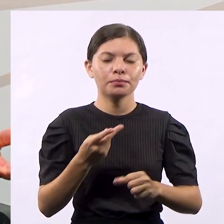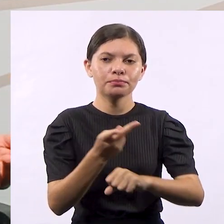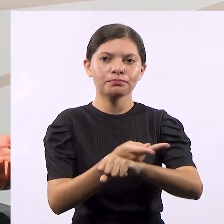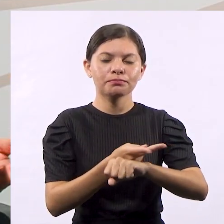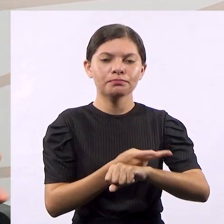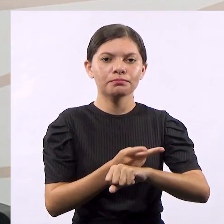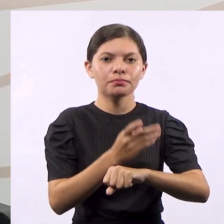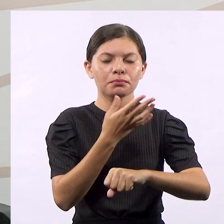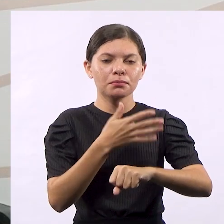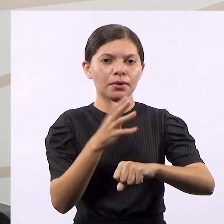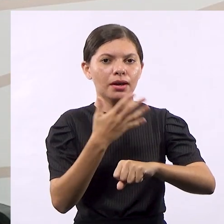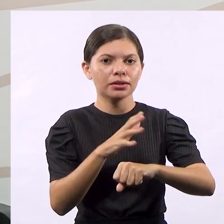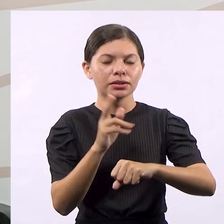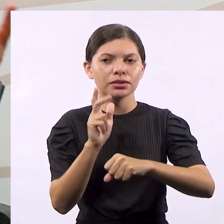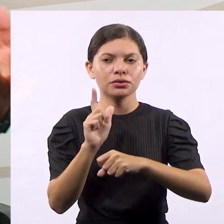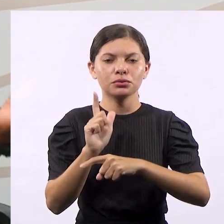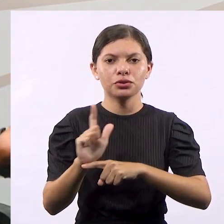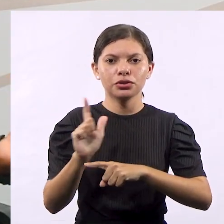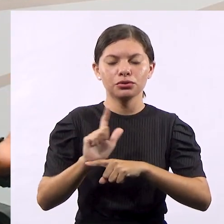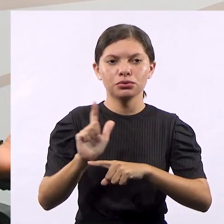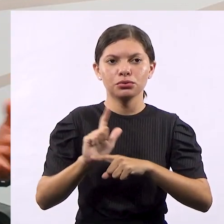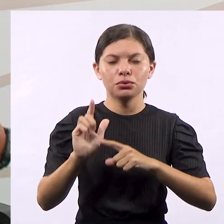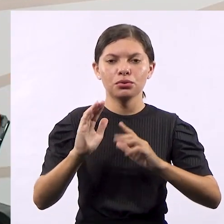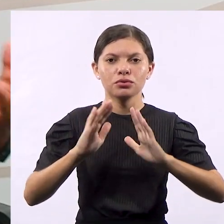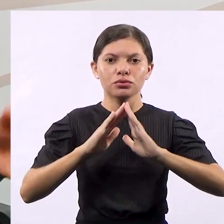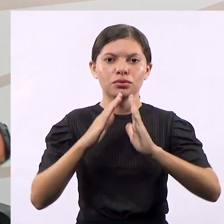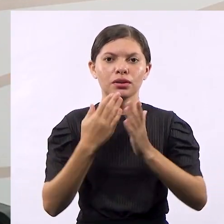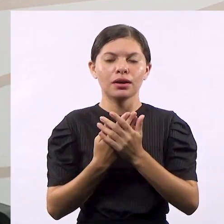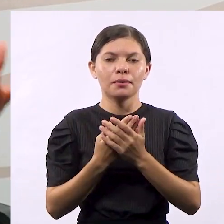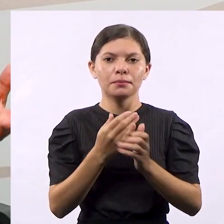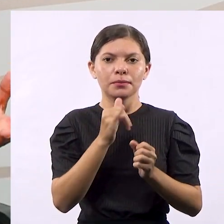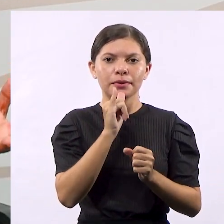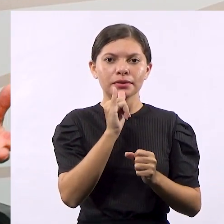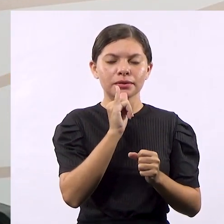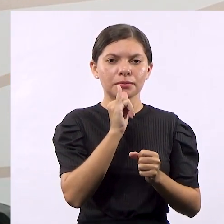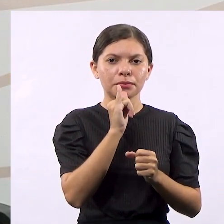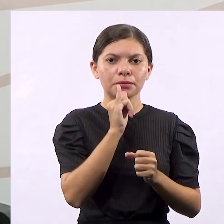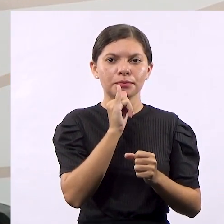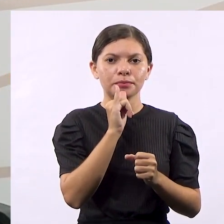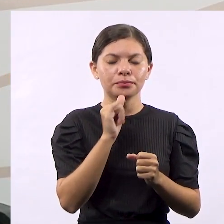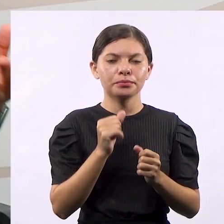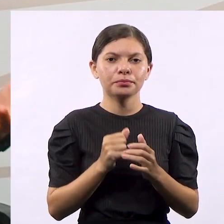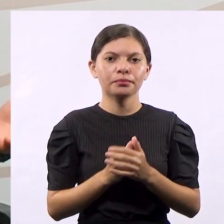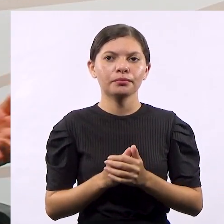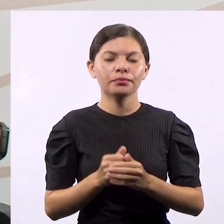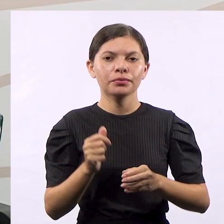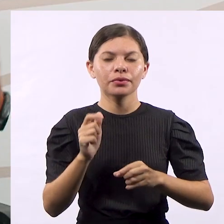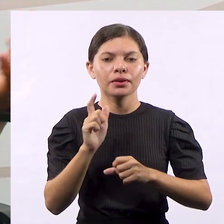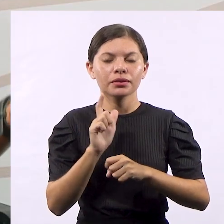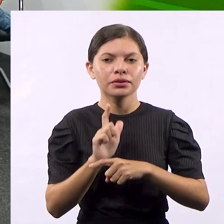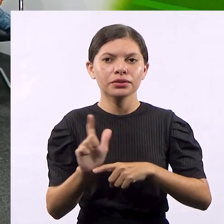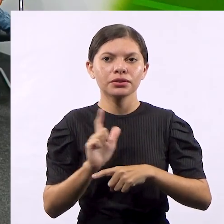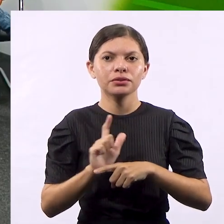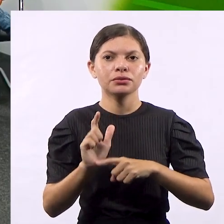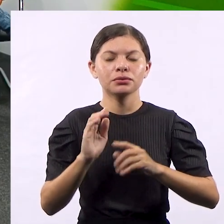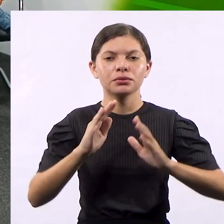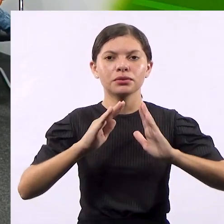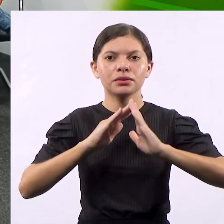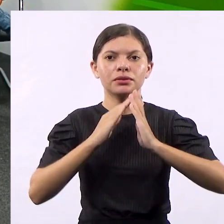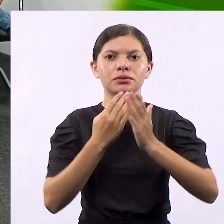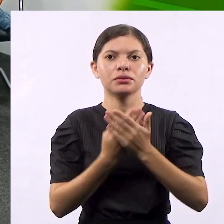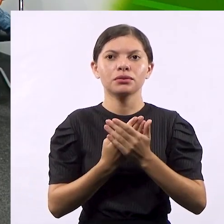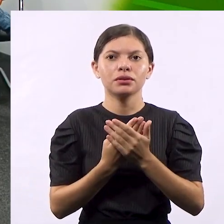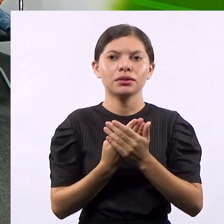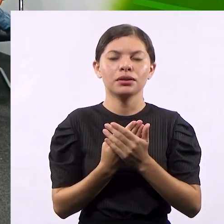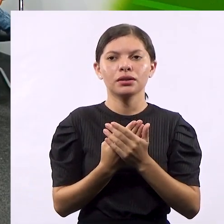escolar, por exemplo? O diretor da escola, o gestor da escola, talvez ali também teremos coordenador pedagógico